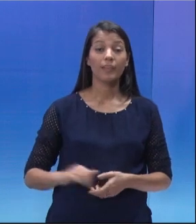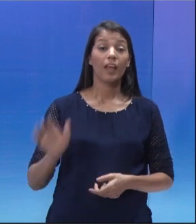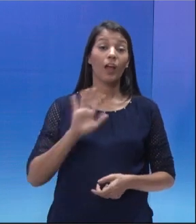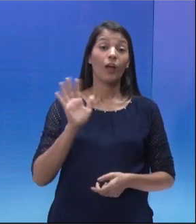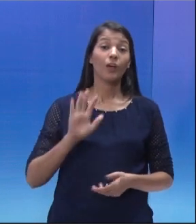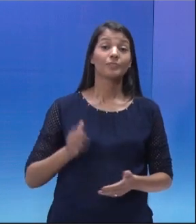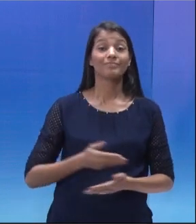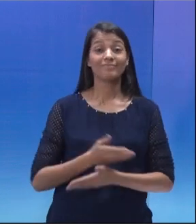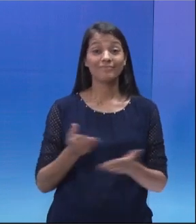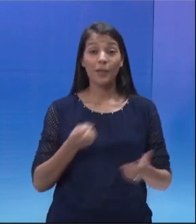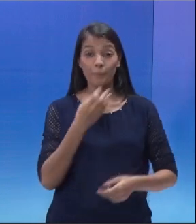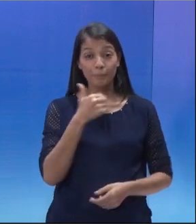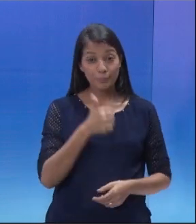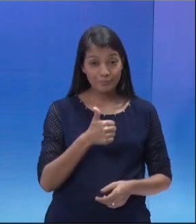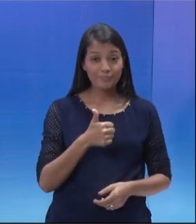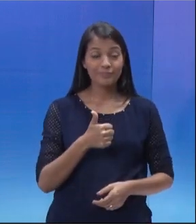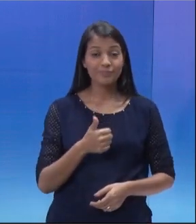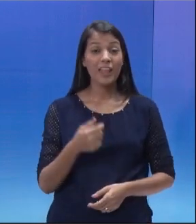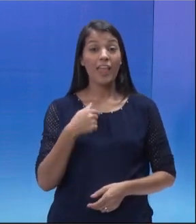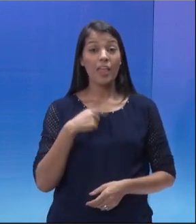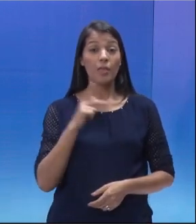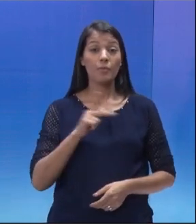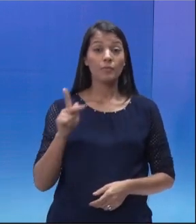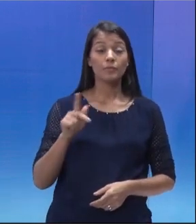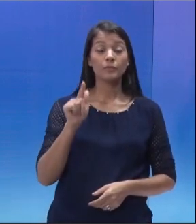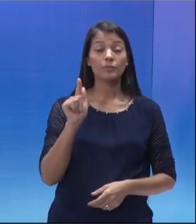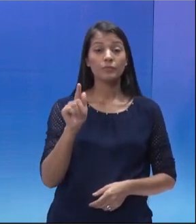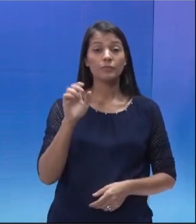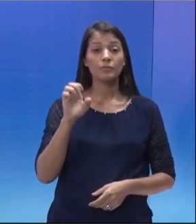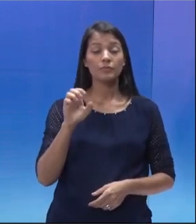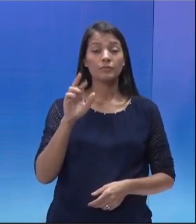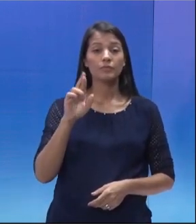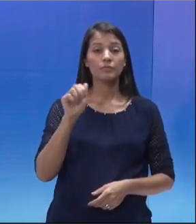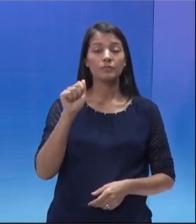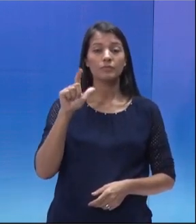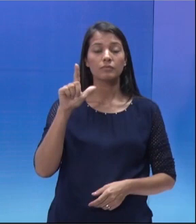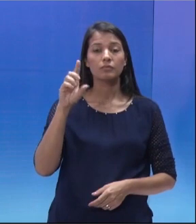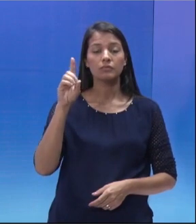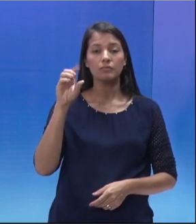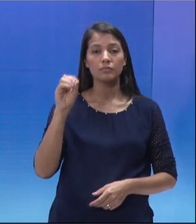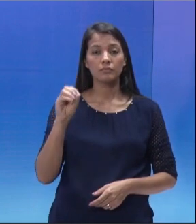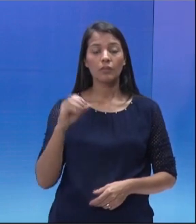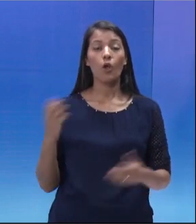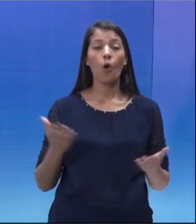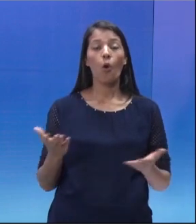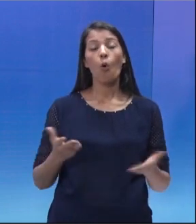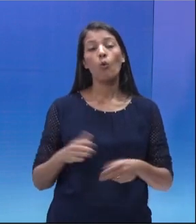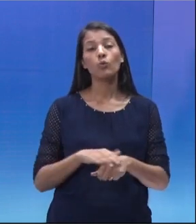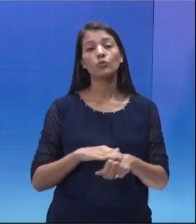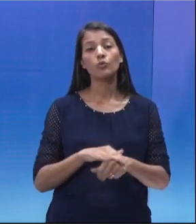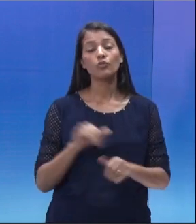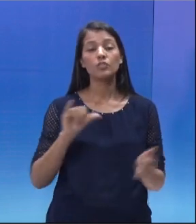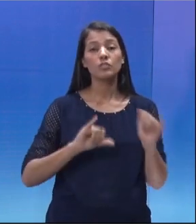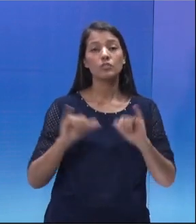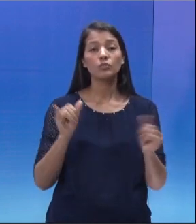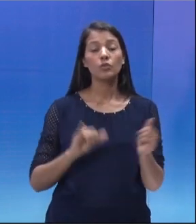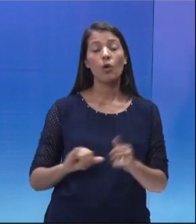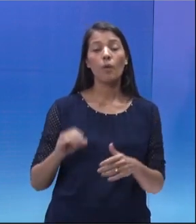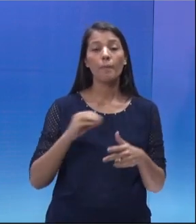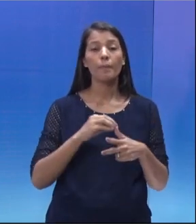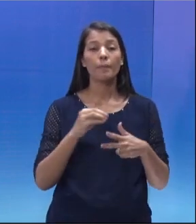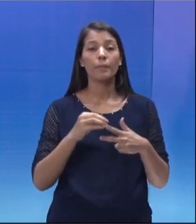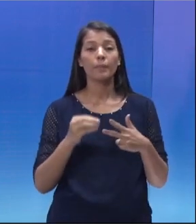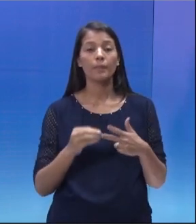Fala galera, tudo bem com vocês? Eu sou o professor Geraldo e hoje nós vamos conversar um pouco sobre química no Tô de Casa no Enem. Você